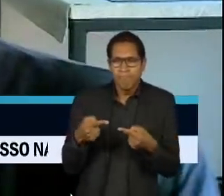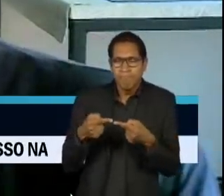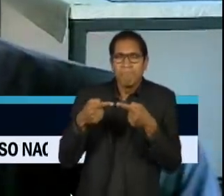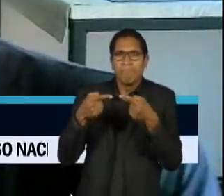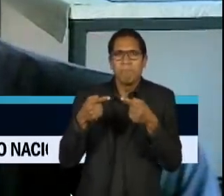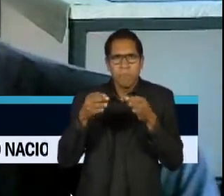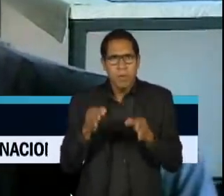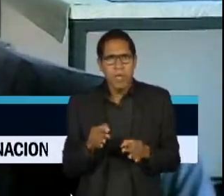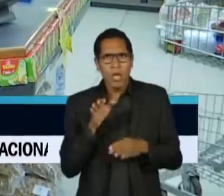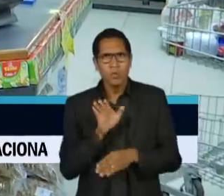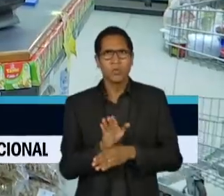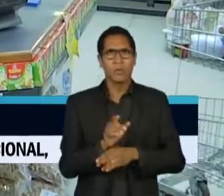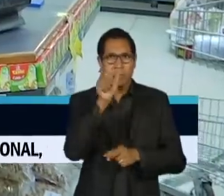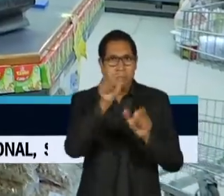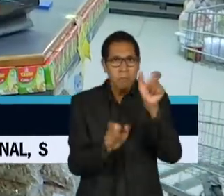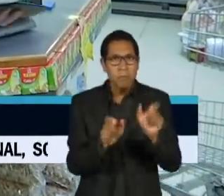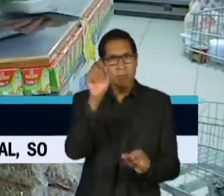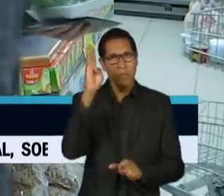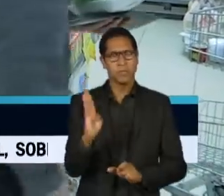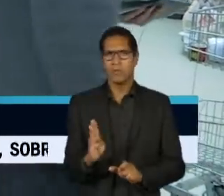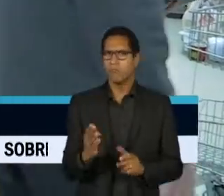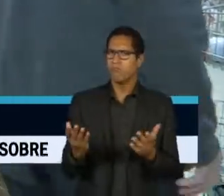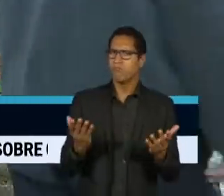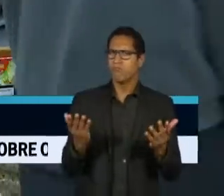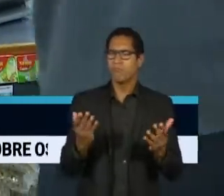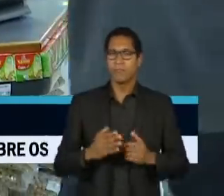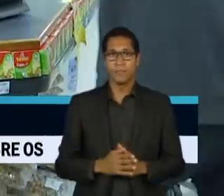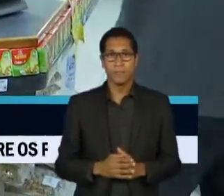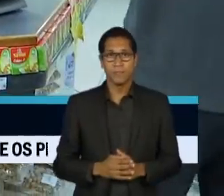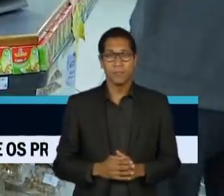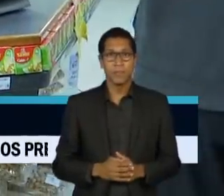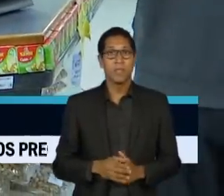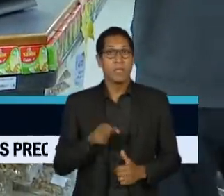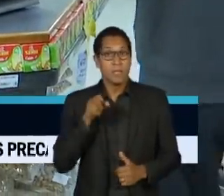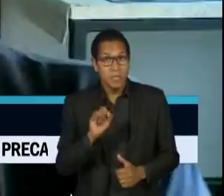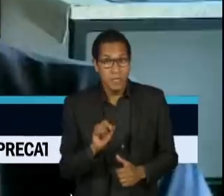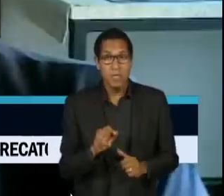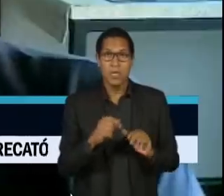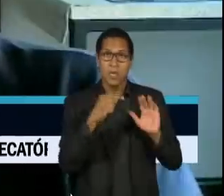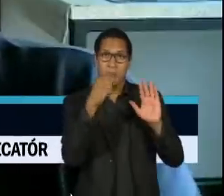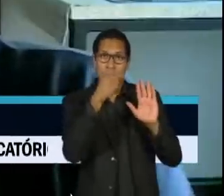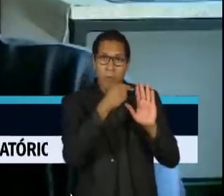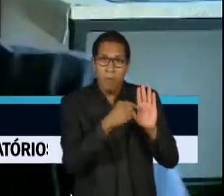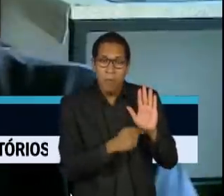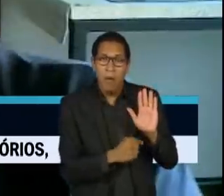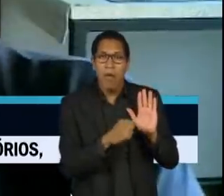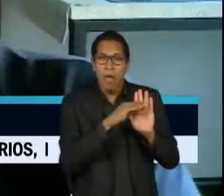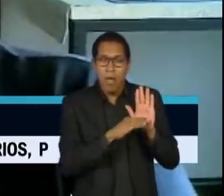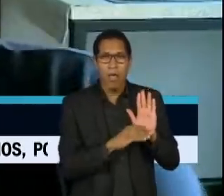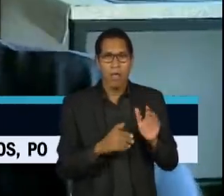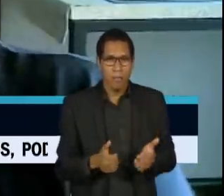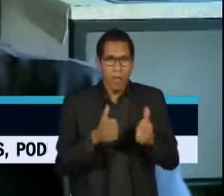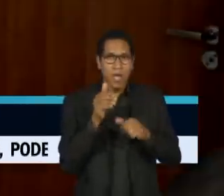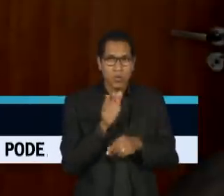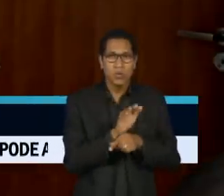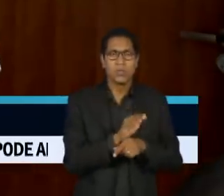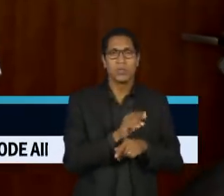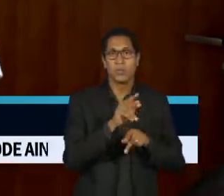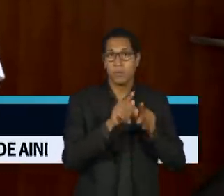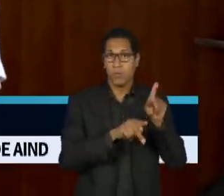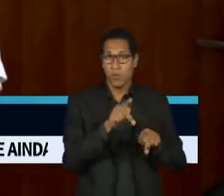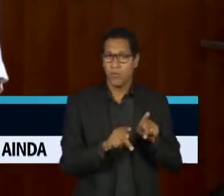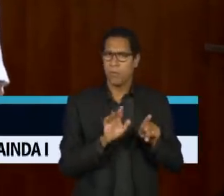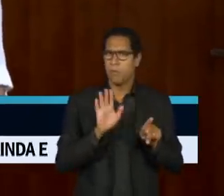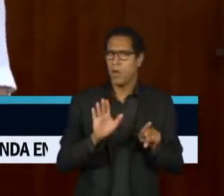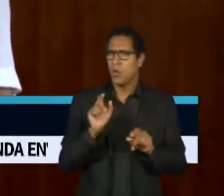na vida do brasileiro. E mesmo que as medidas melhorem a situação das pessoas, o professor destaca que outros elementos podem